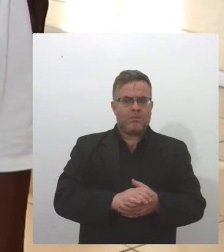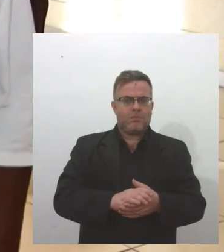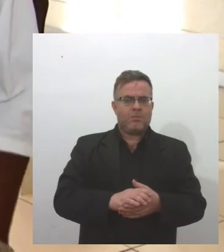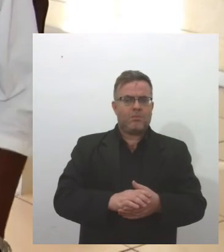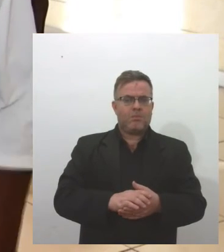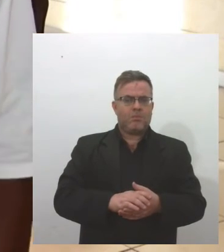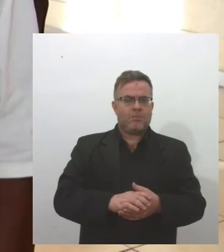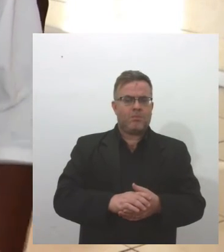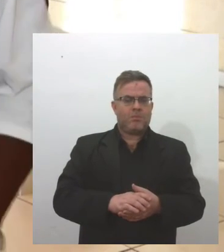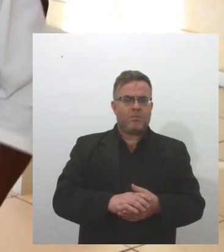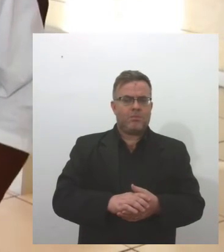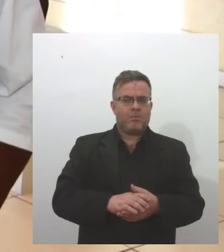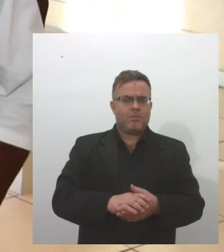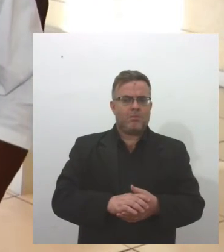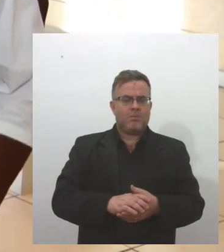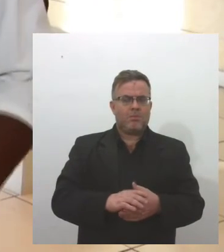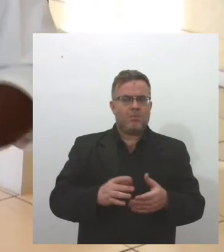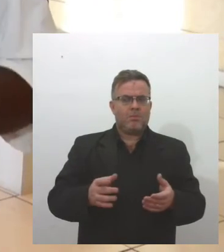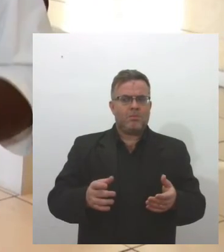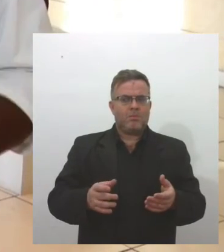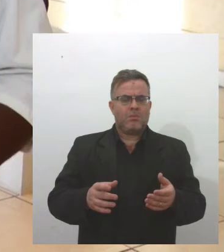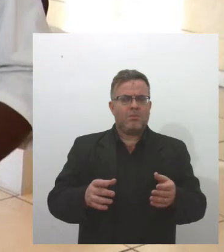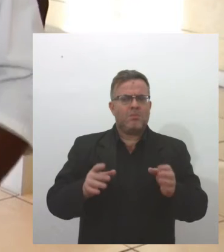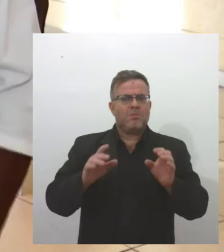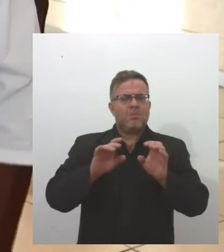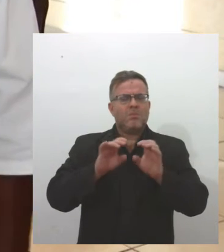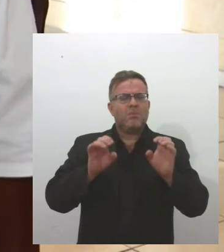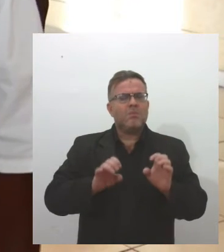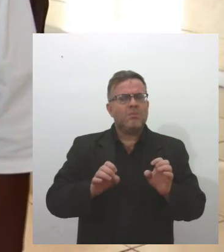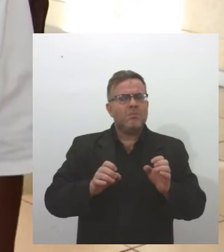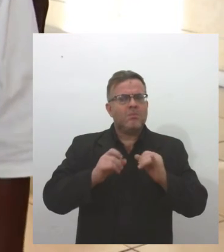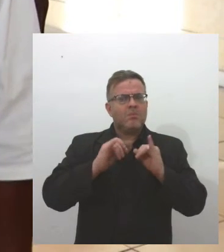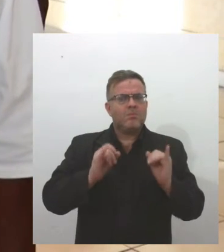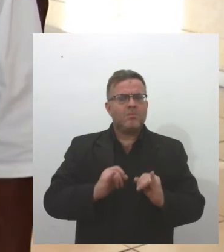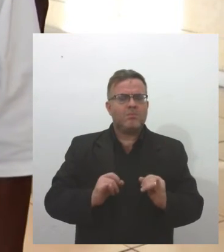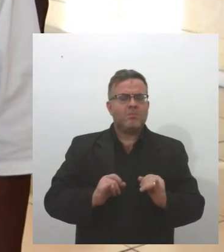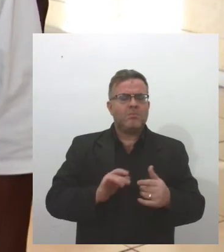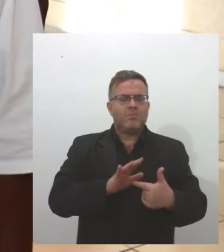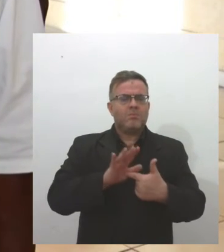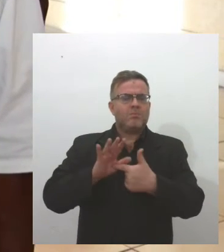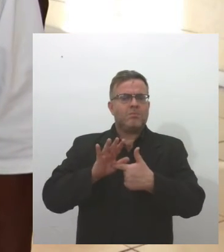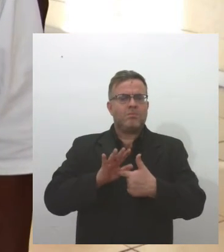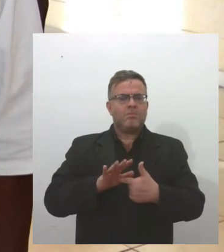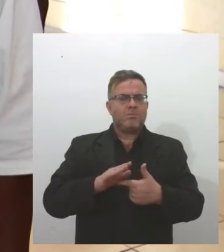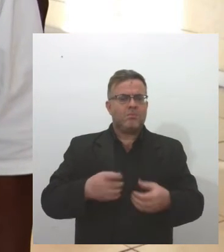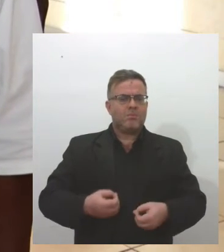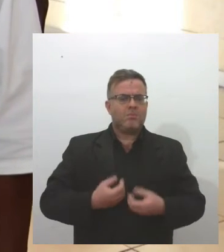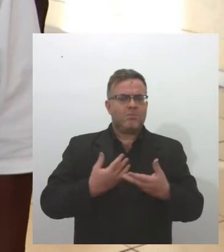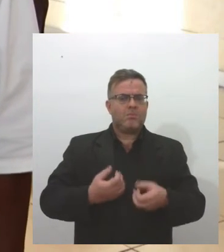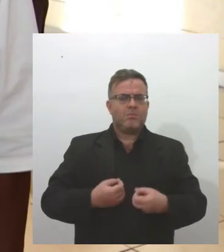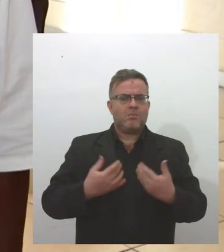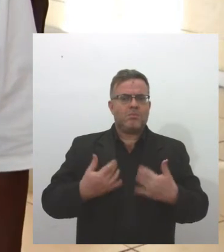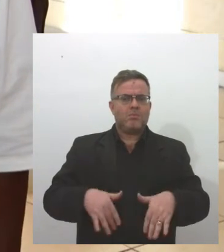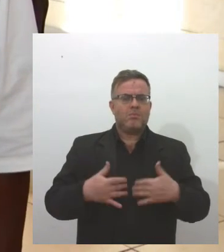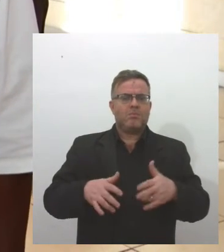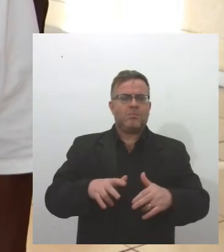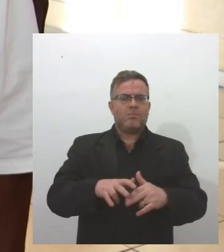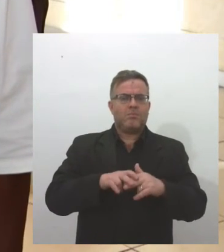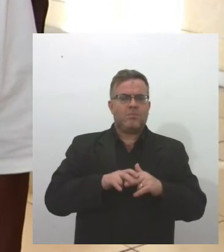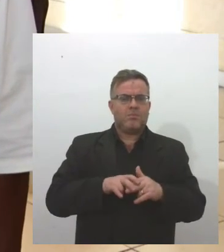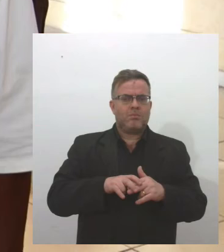todo, pinturas e escultura, tem caráter expressionista, né? Então,